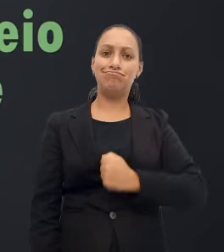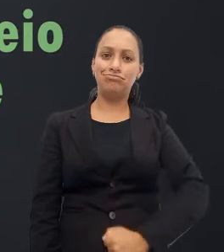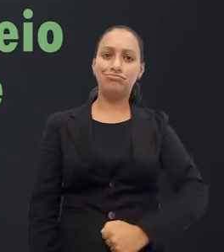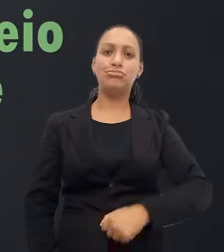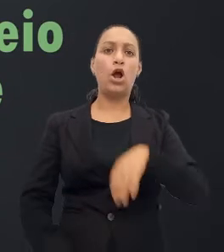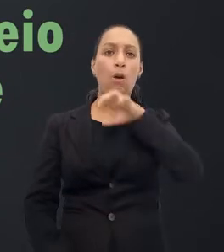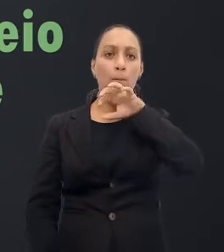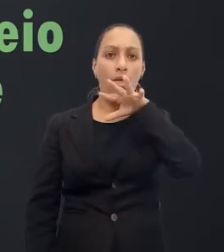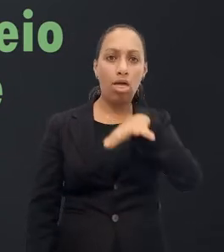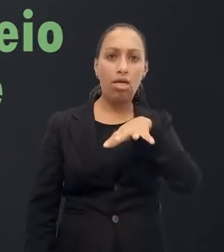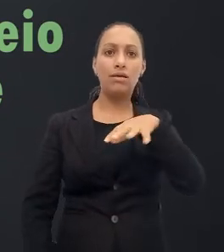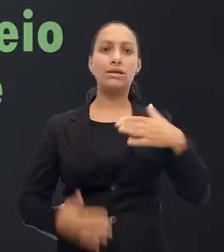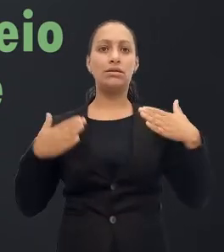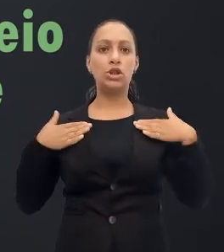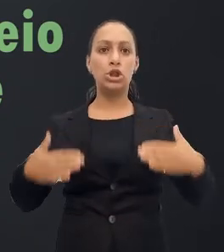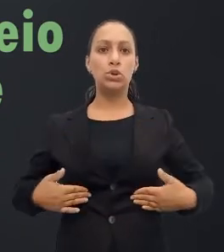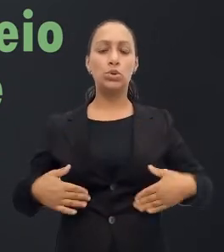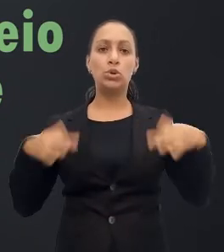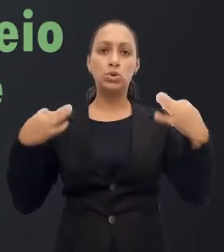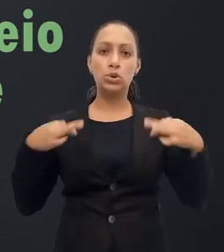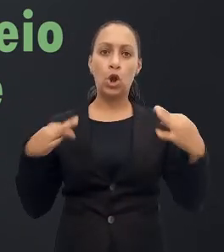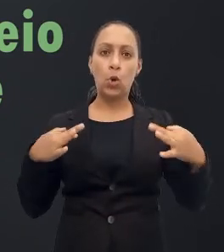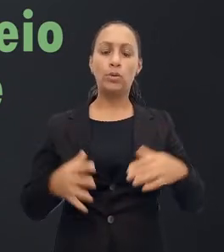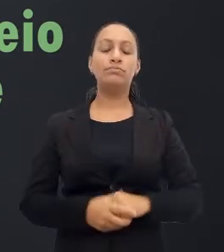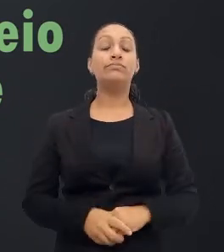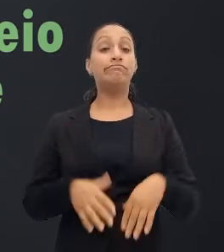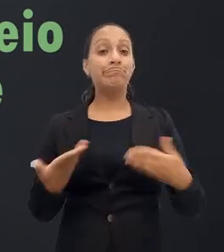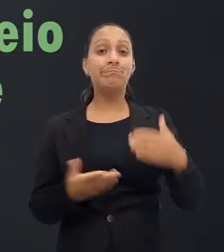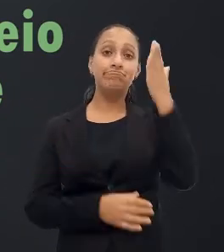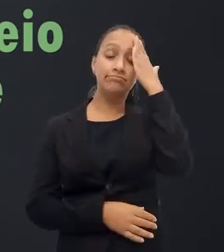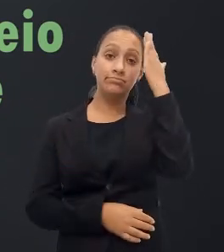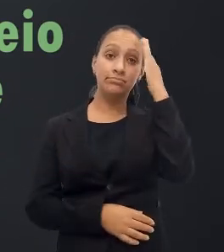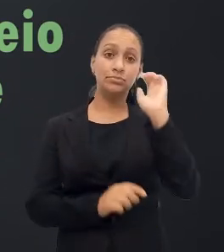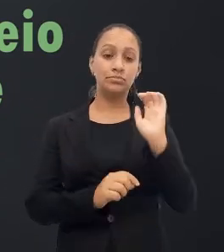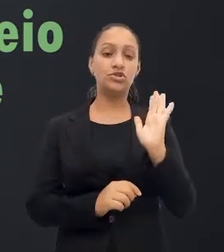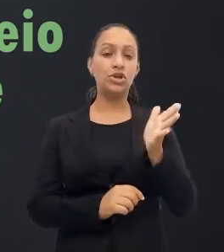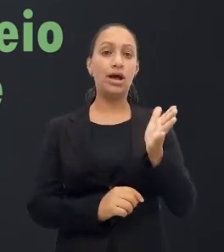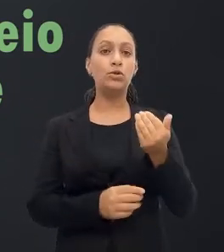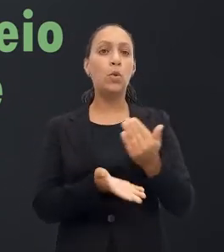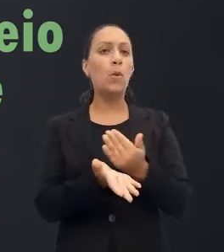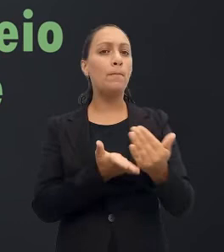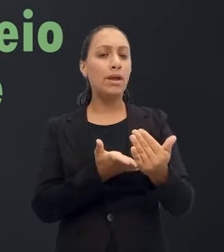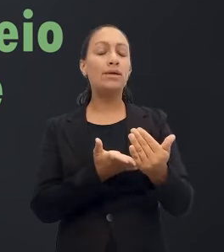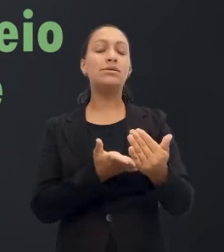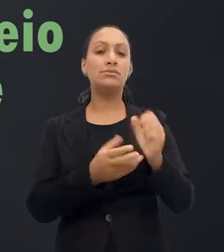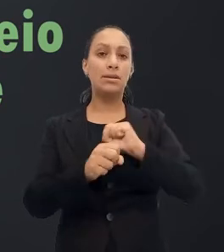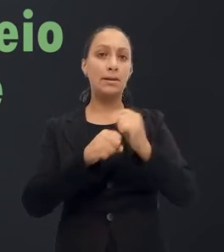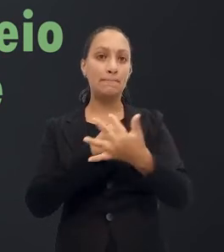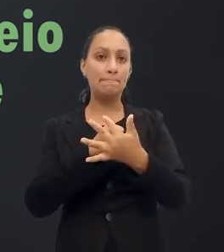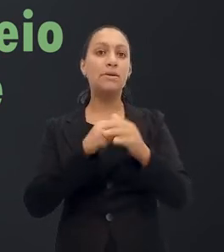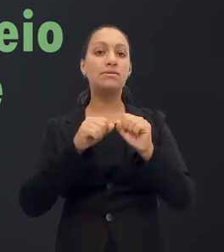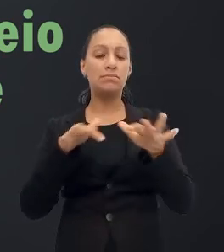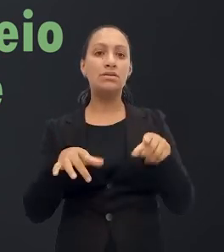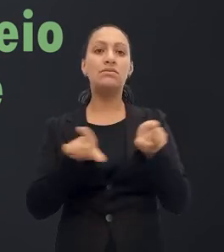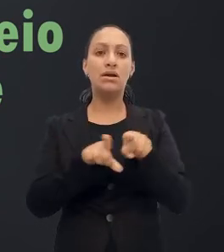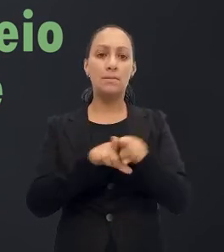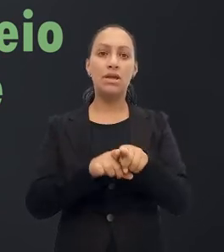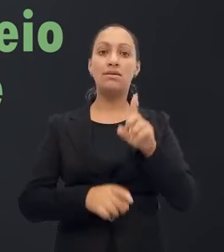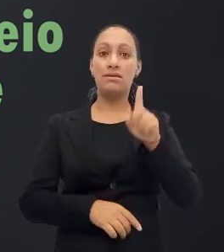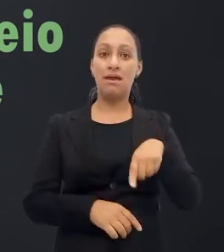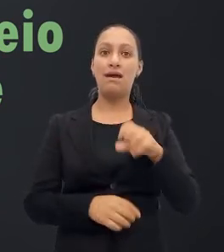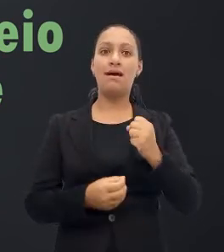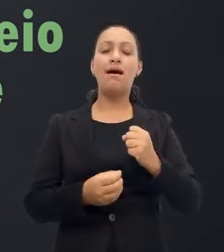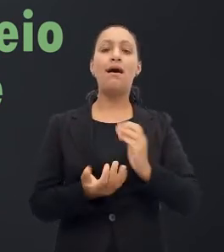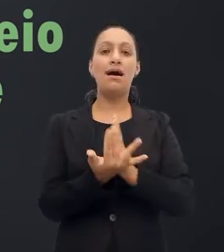náusea associado, né? Então, já se sabe lá desde o início da pandemia que eles são excretados também pelas